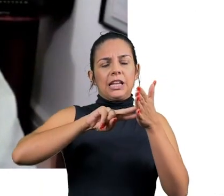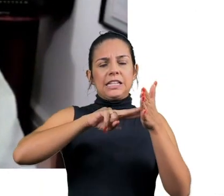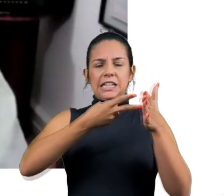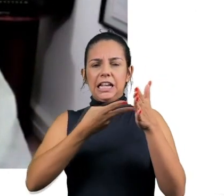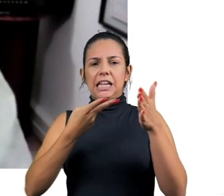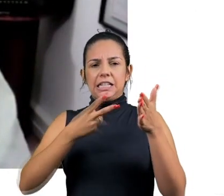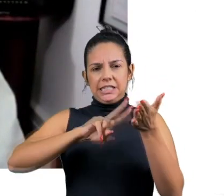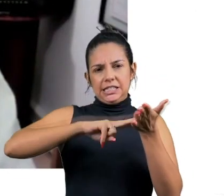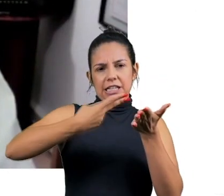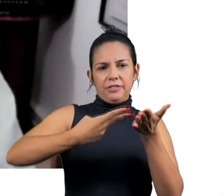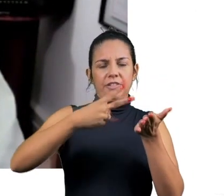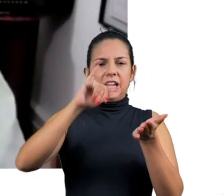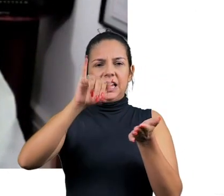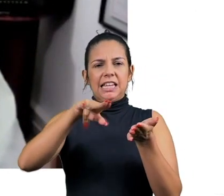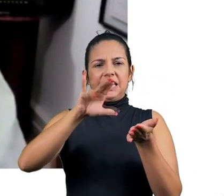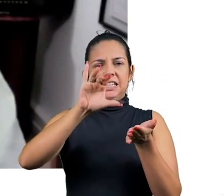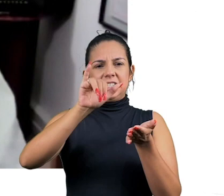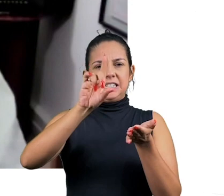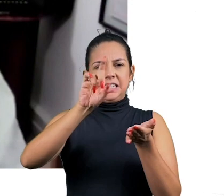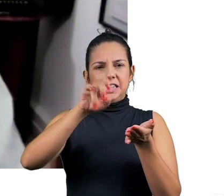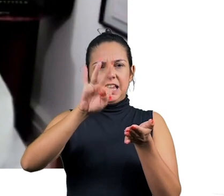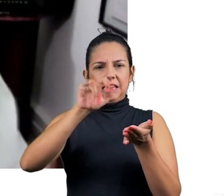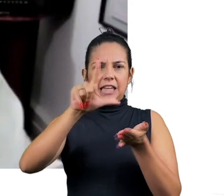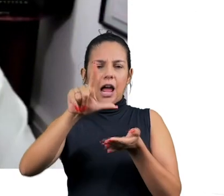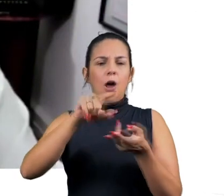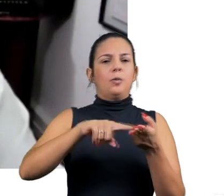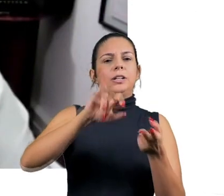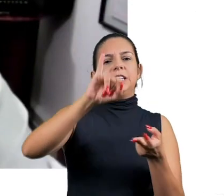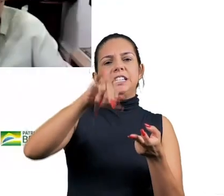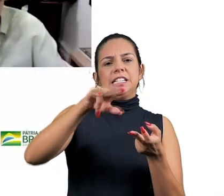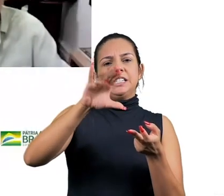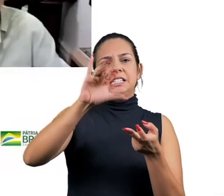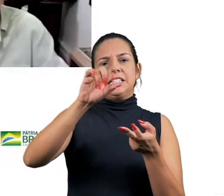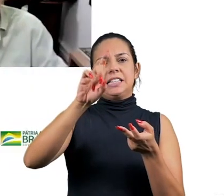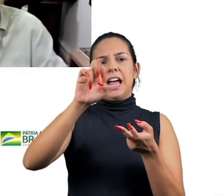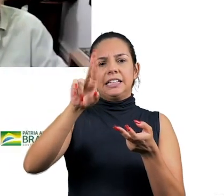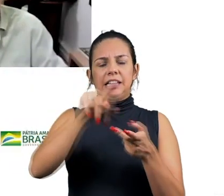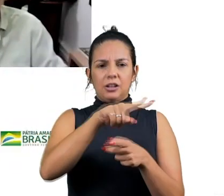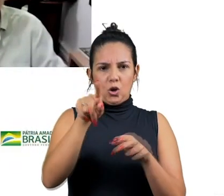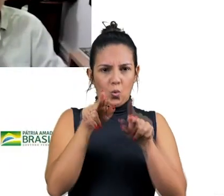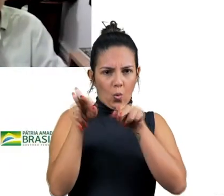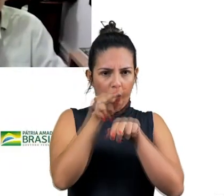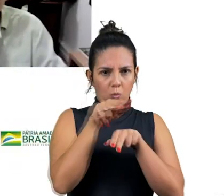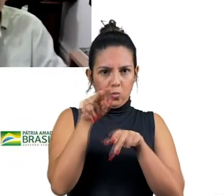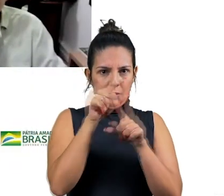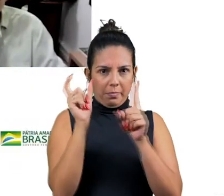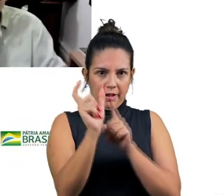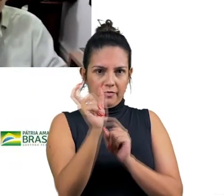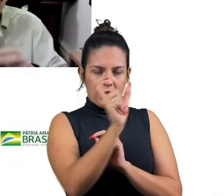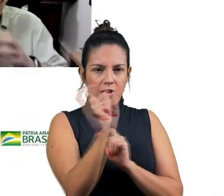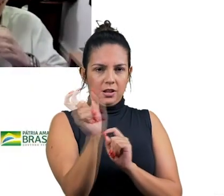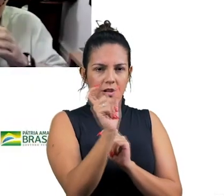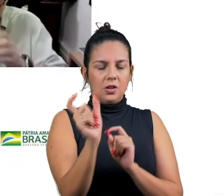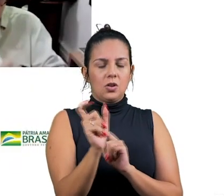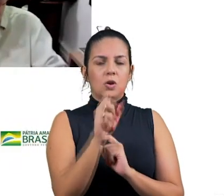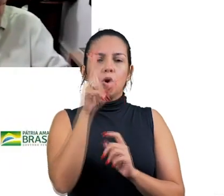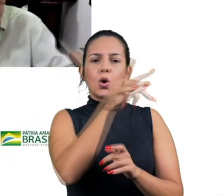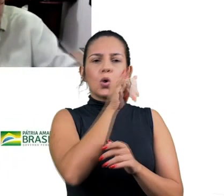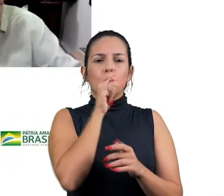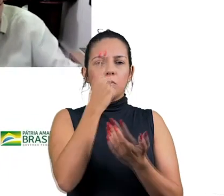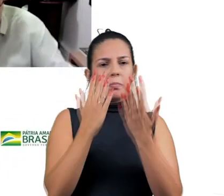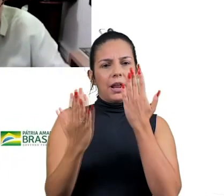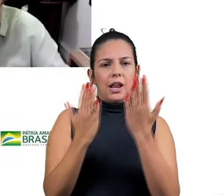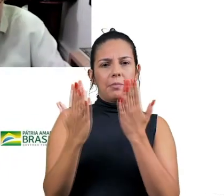Incidental, insiders, essas palavras que têm surgido na imprensa, elas se assemelham ou você consegue